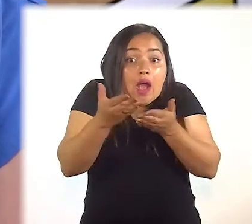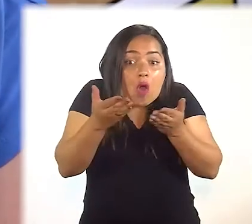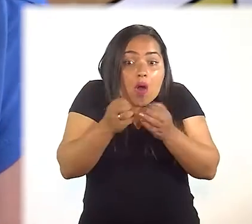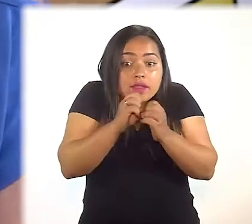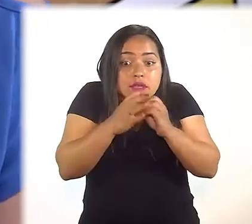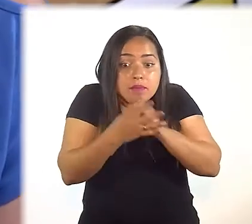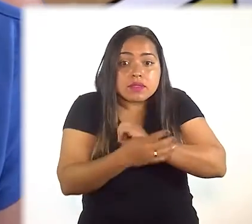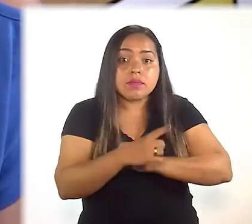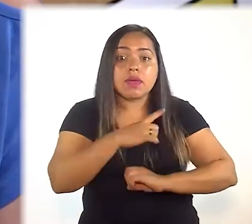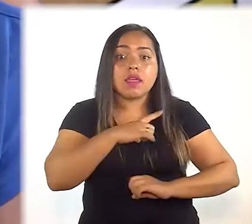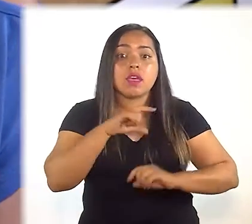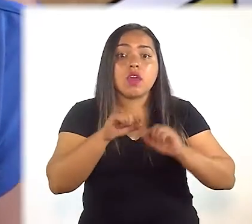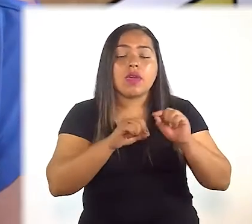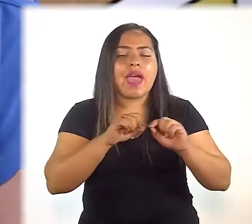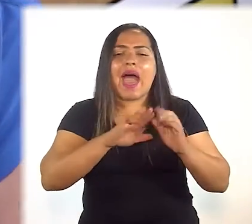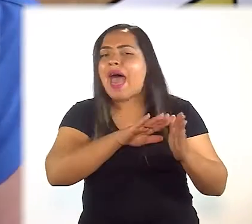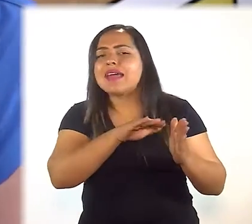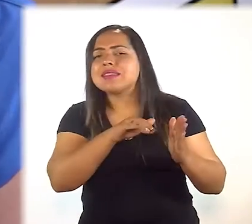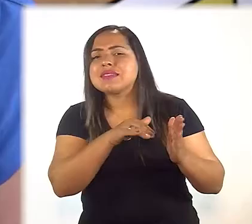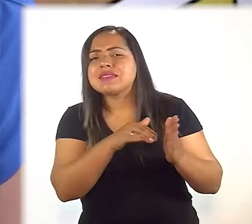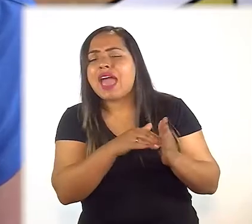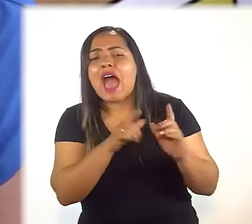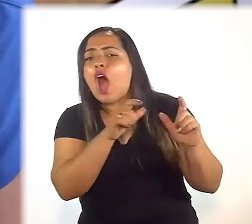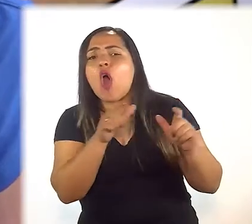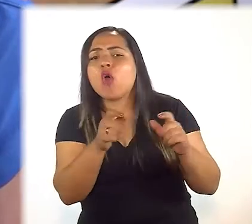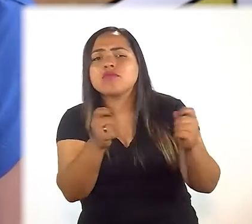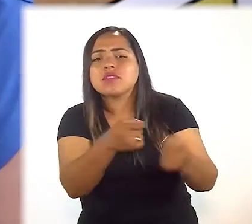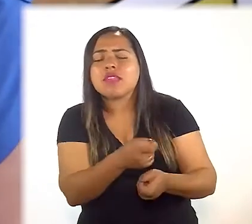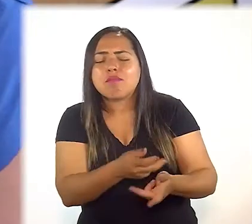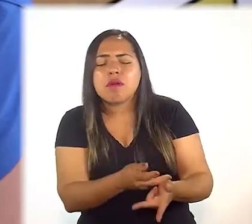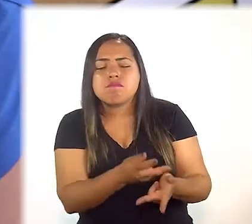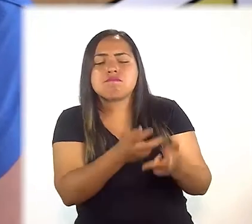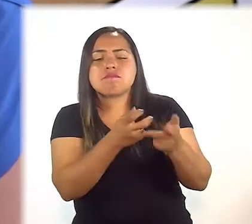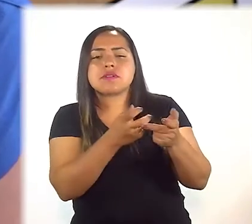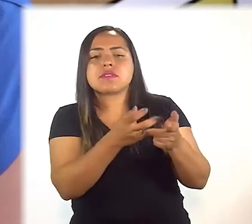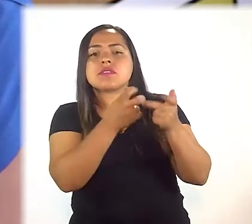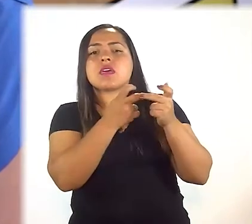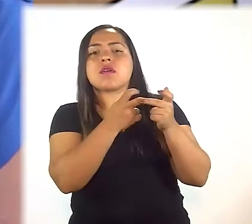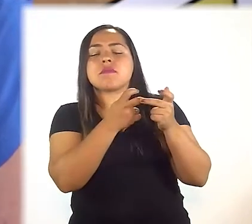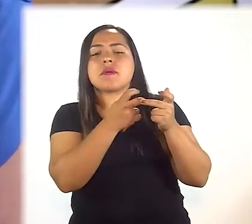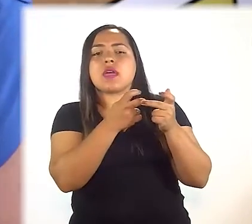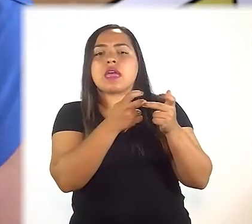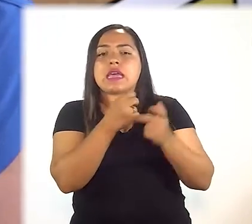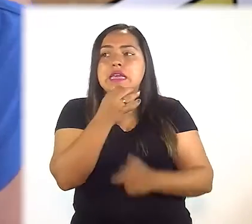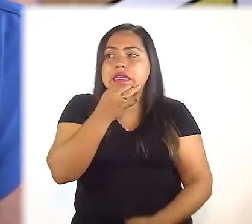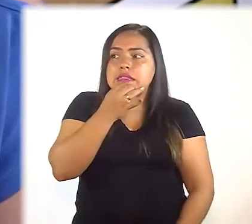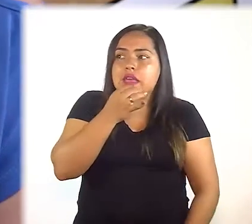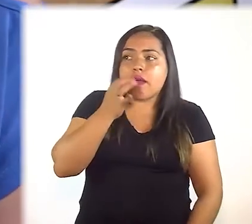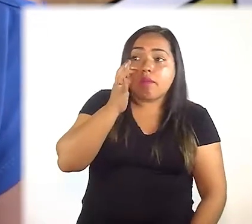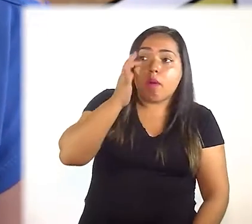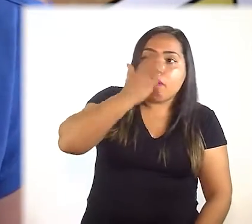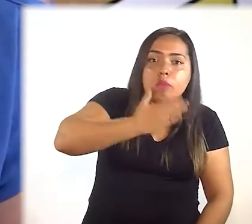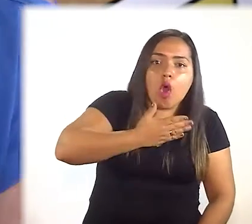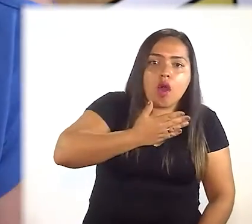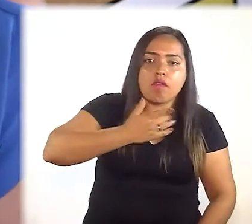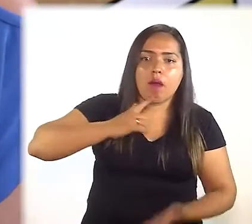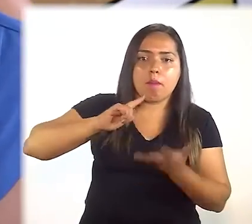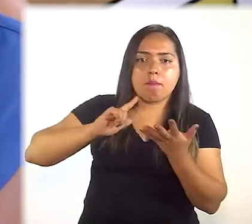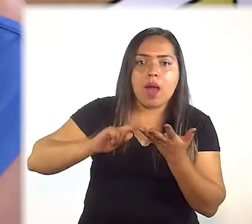justamente nesse ponto que eu acho que é muito crucial justamente na pandemia. Até que ponto a gente